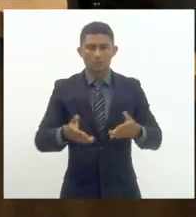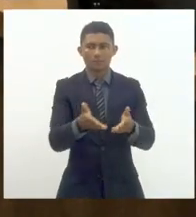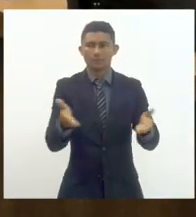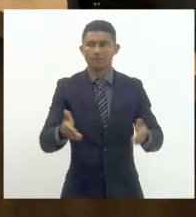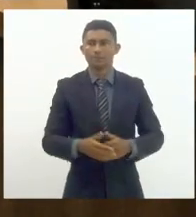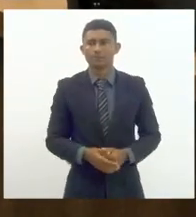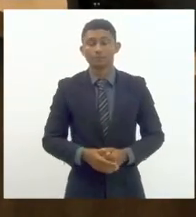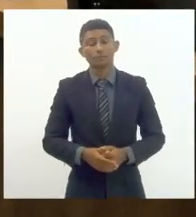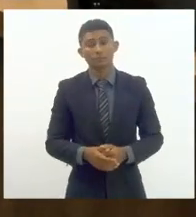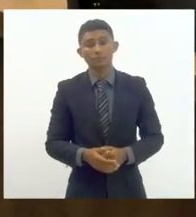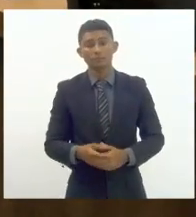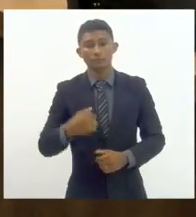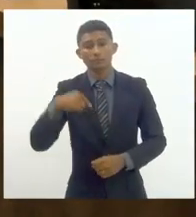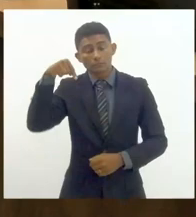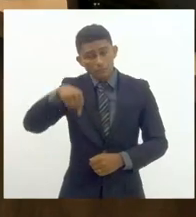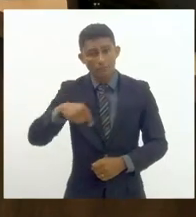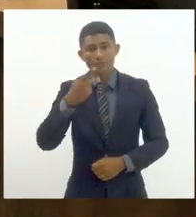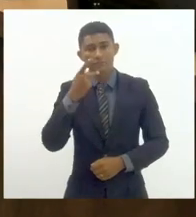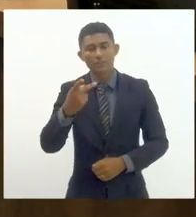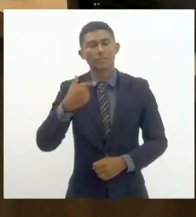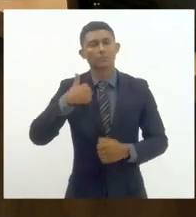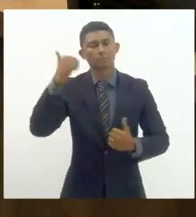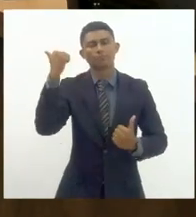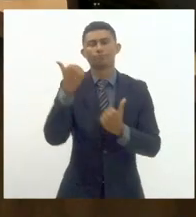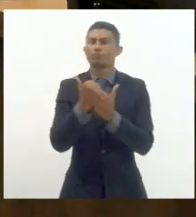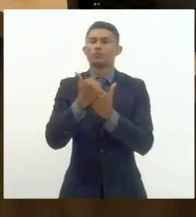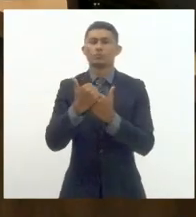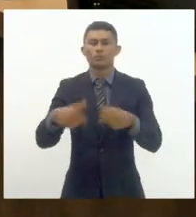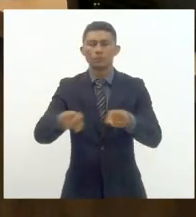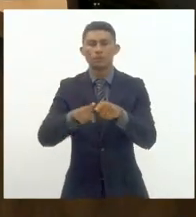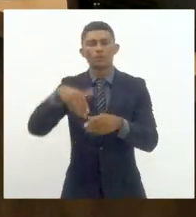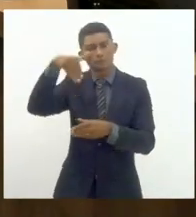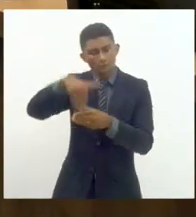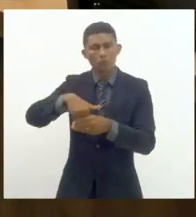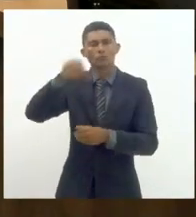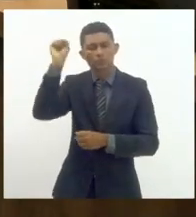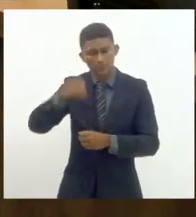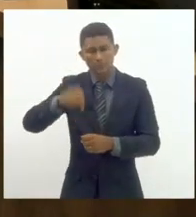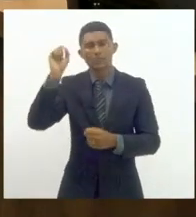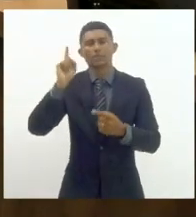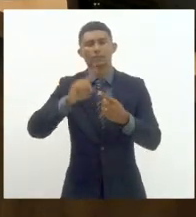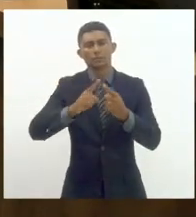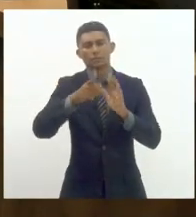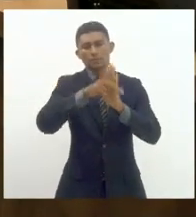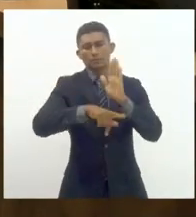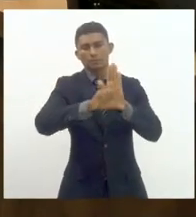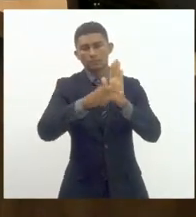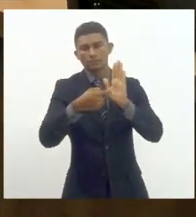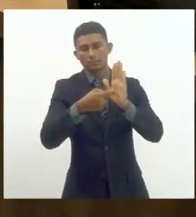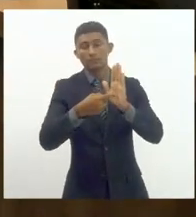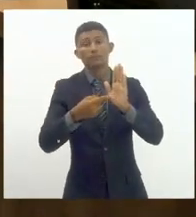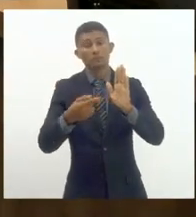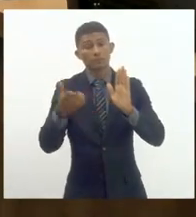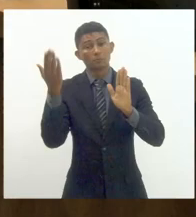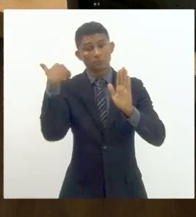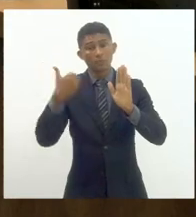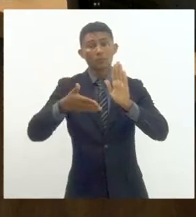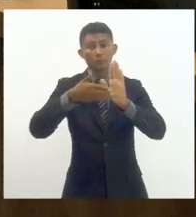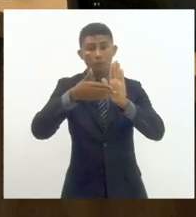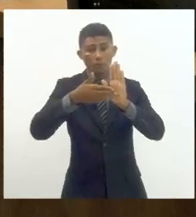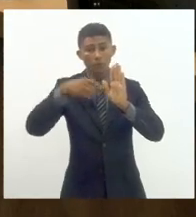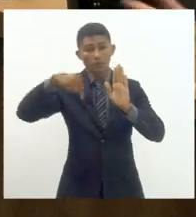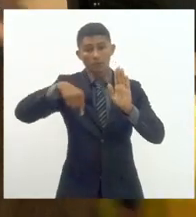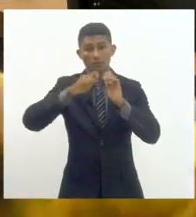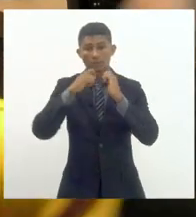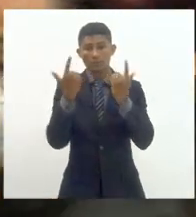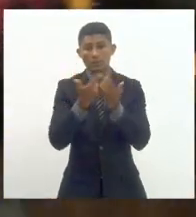Então, quero aqui ressaltar o nosso apoio, o nosso voto favorável, em consonância com a proposta que nós fizemos nessa casa, que é de